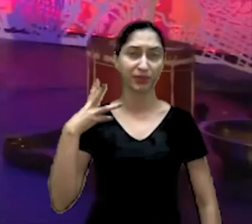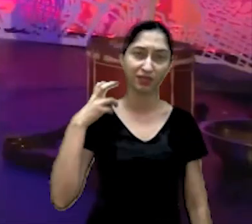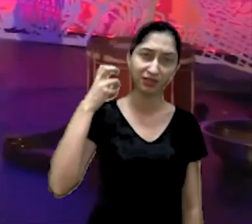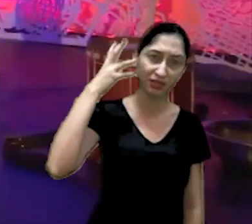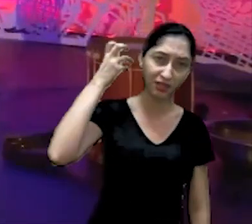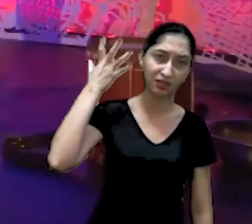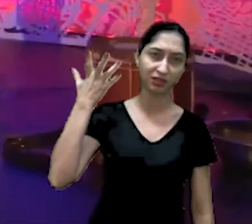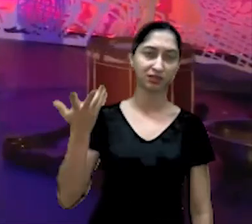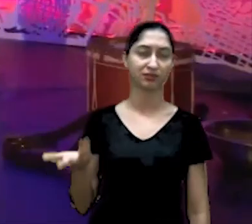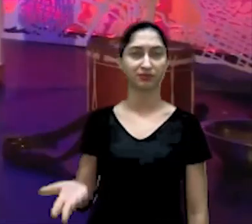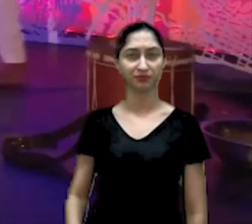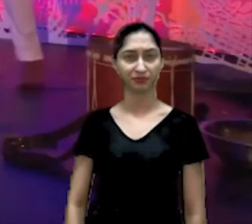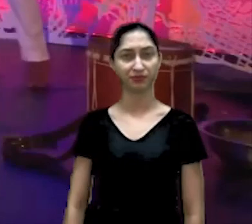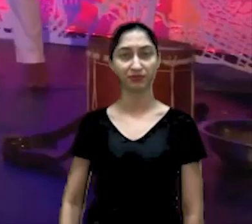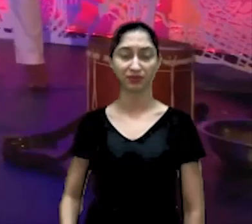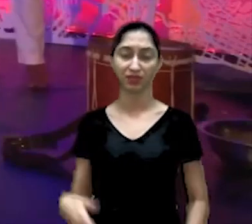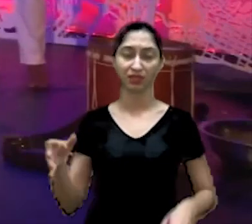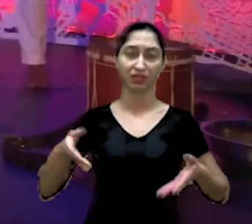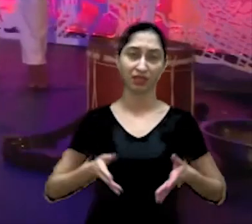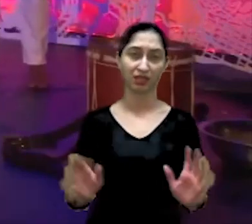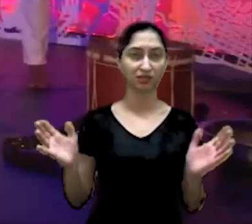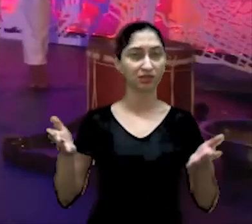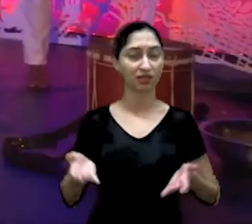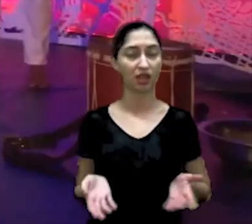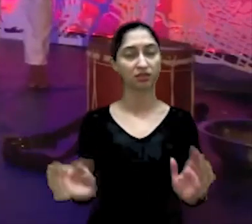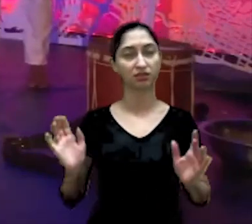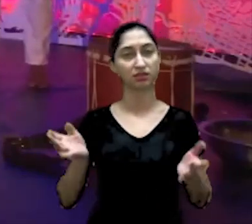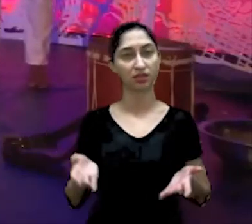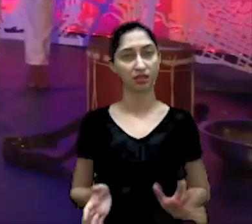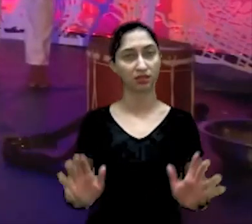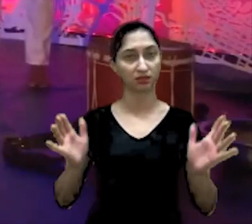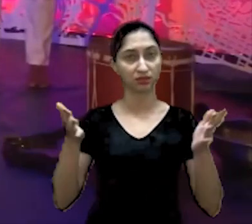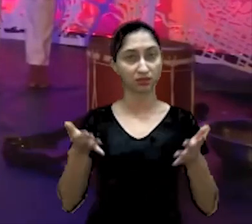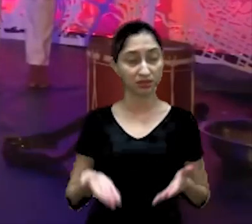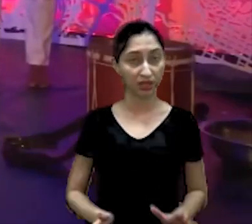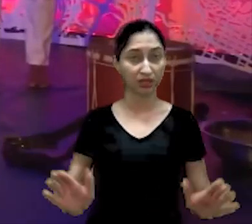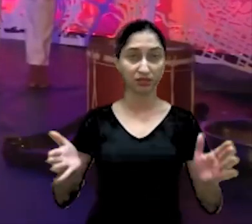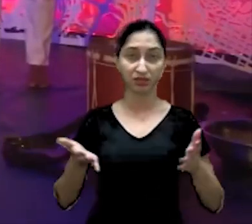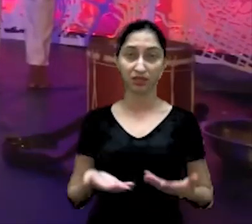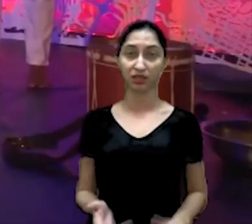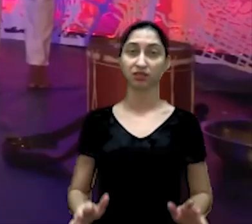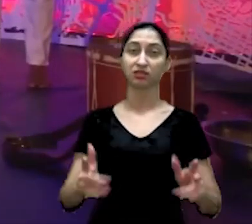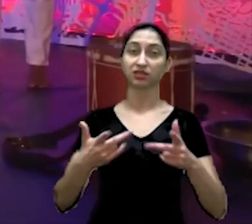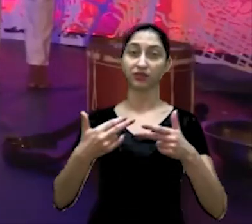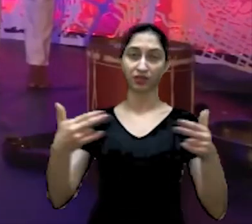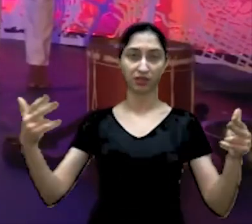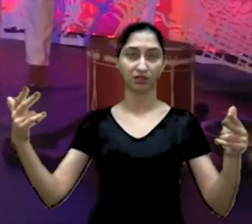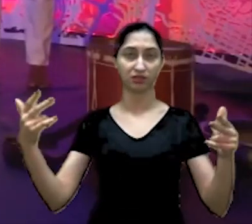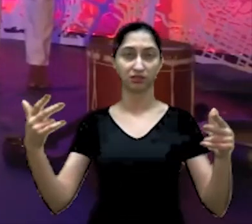cai. Nascem milhares dos nossos cada vez que um dos nossos cai.